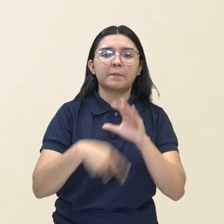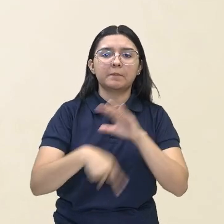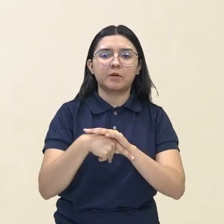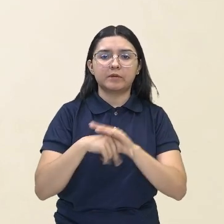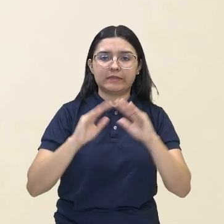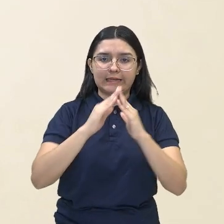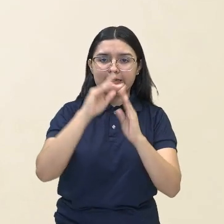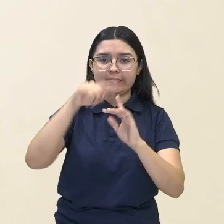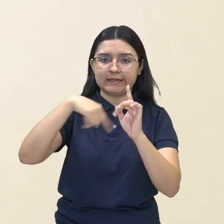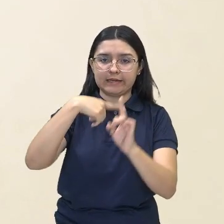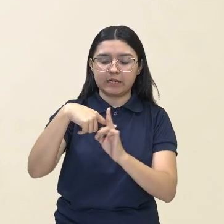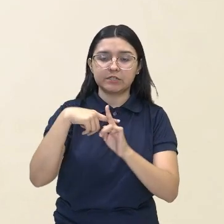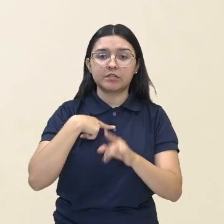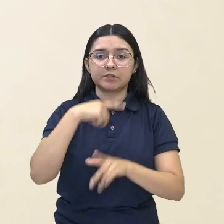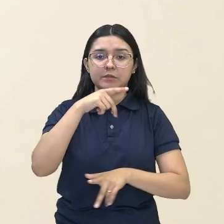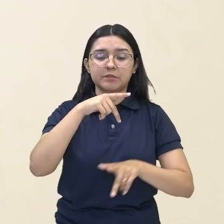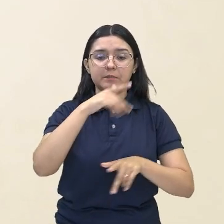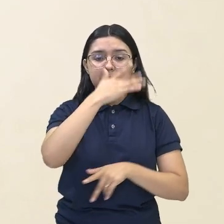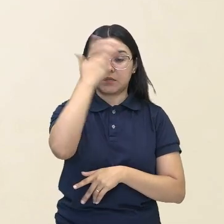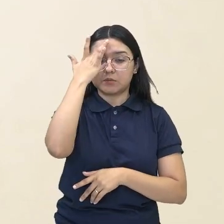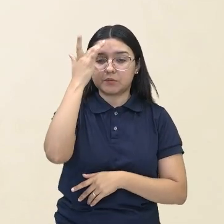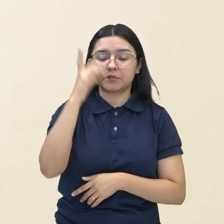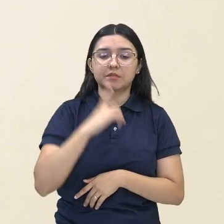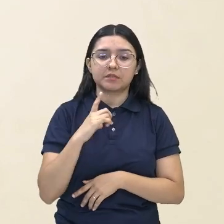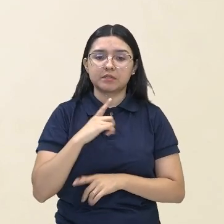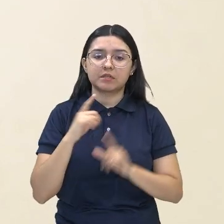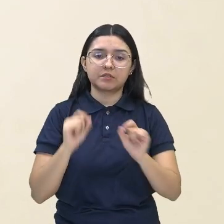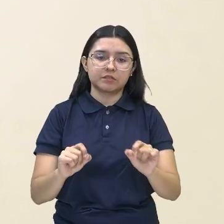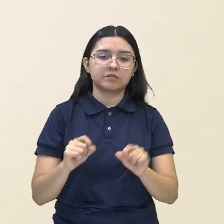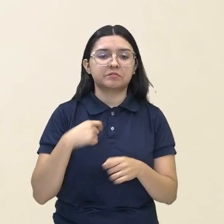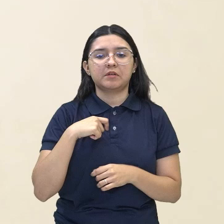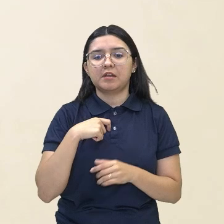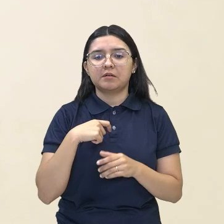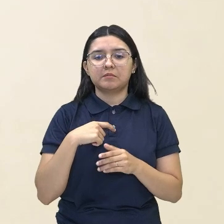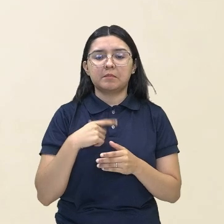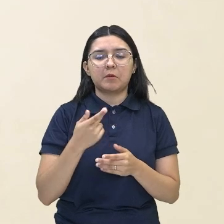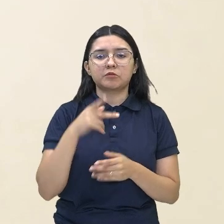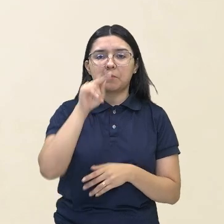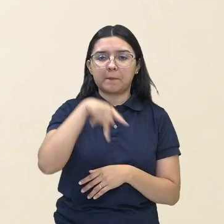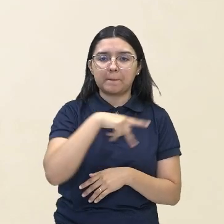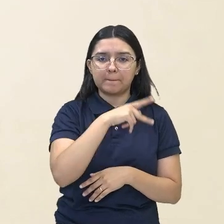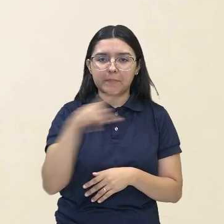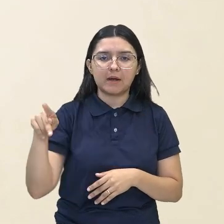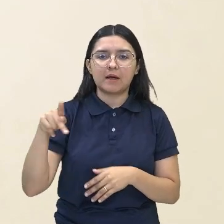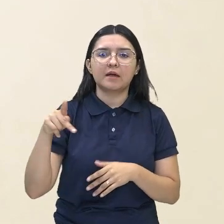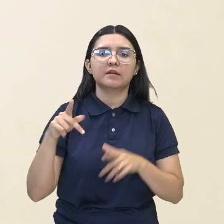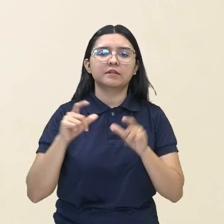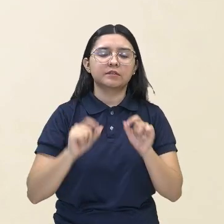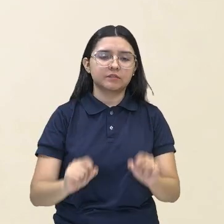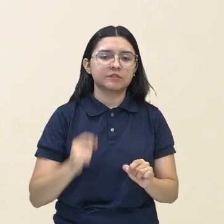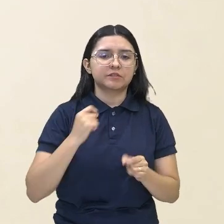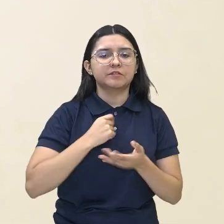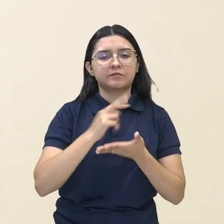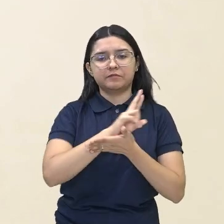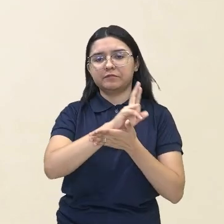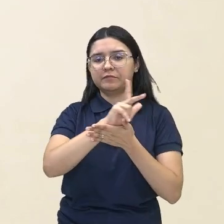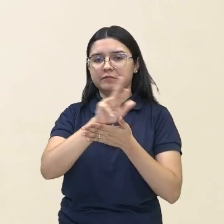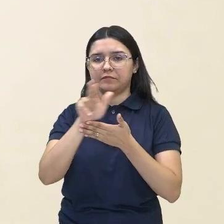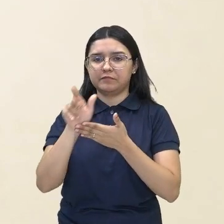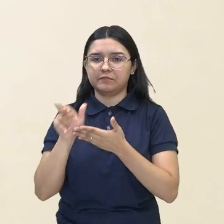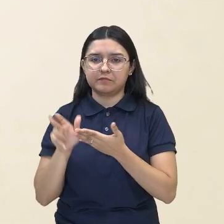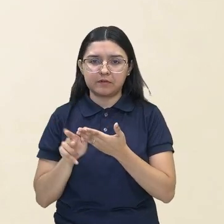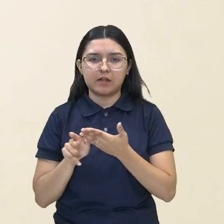igreja, aquelas pessoas que eram eclesiásticas, que eram os padres, os abades, os bispos,